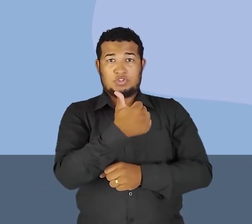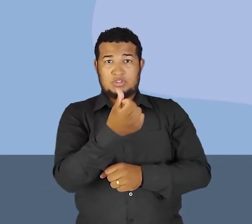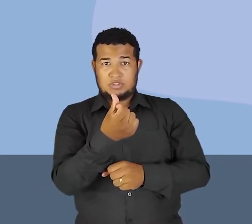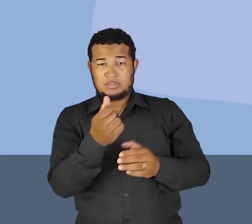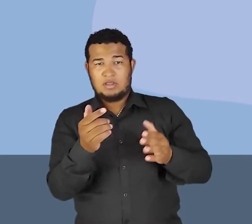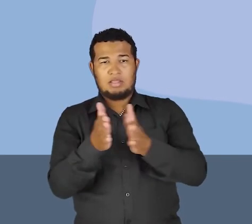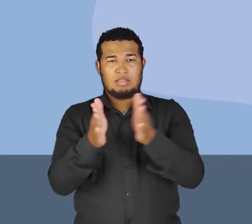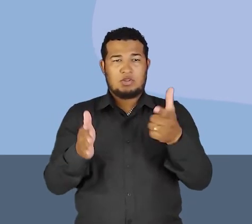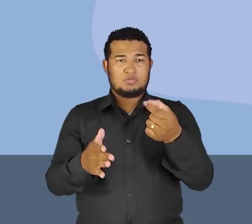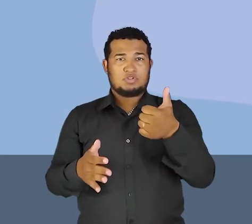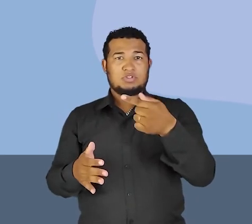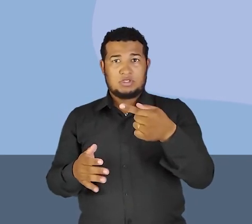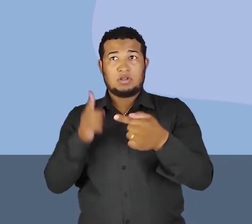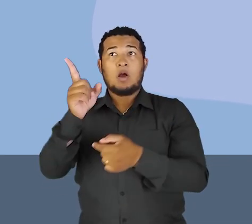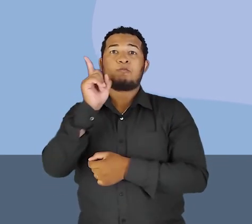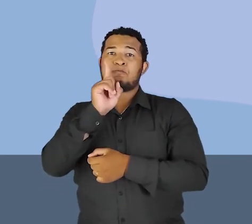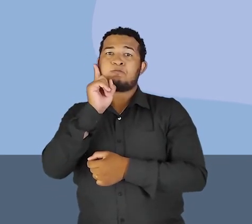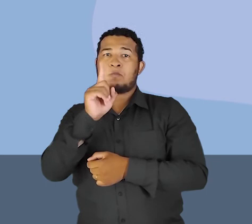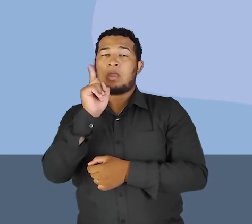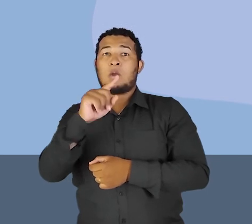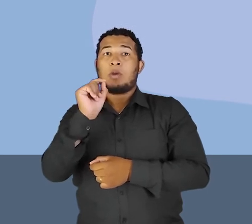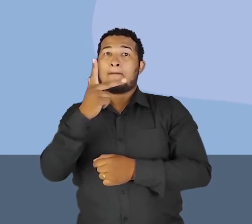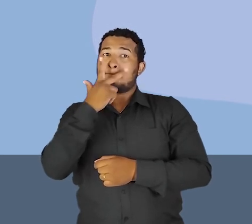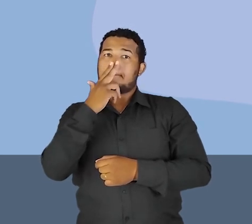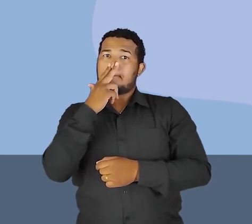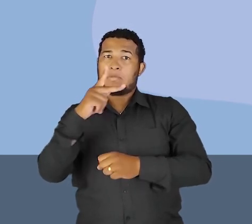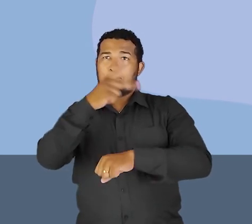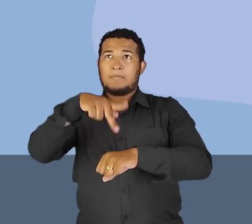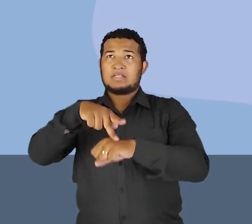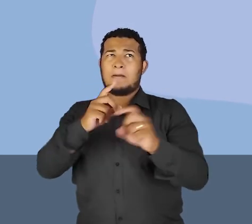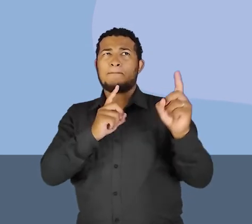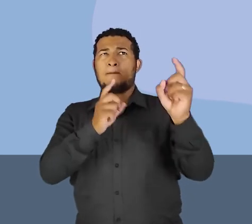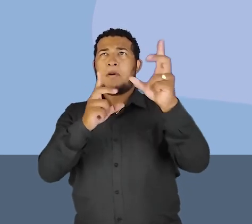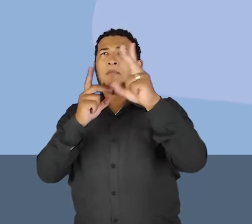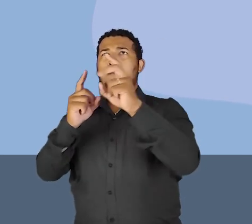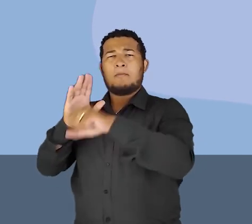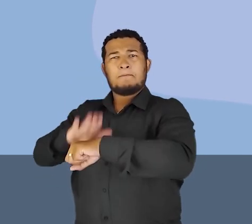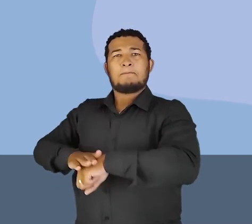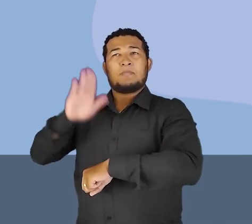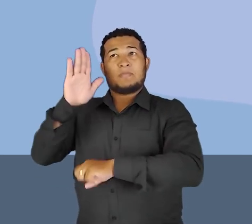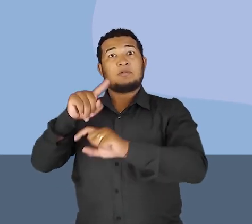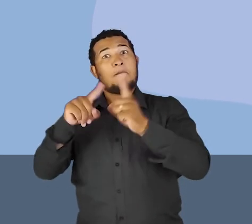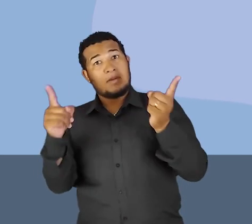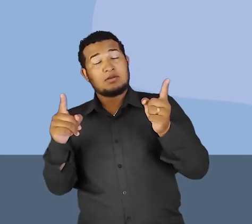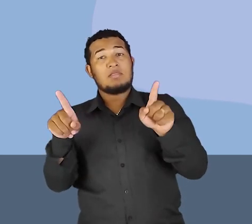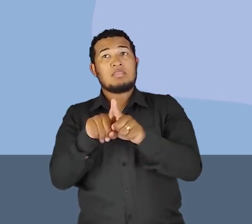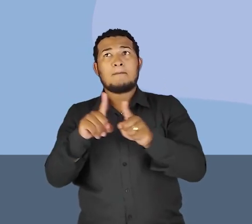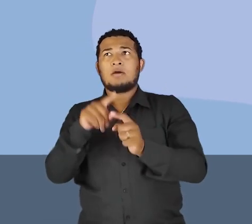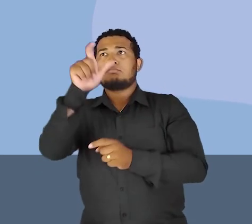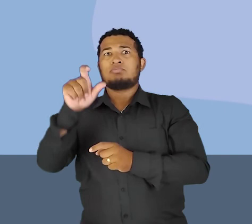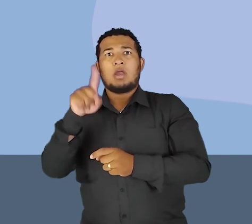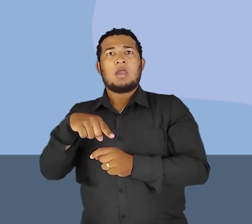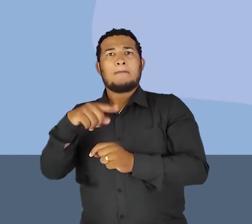2017. Aí nós temos os Estados Unidos como um dos países que mais exportam, mas observa que ele também na segunda coluna